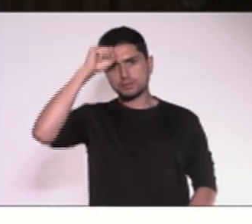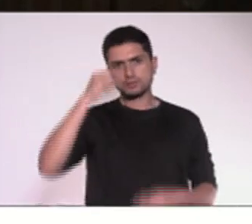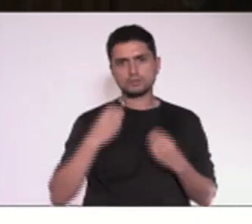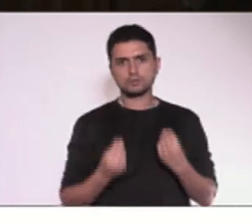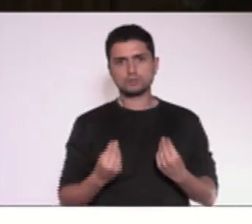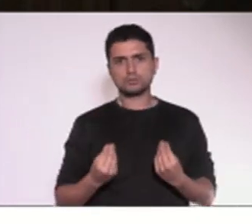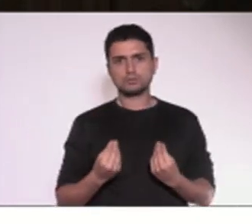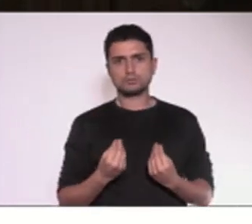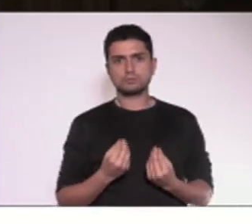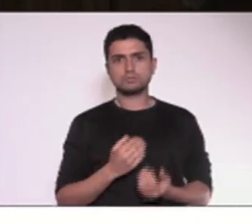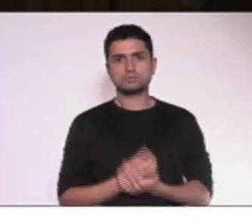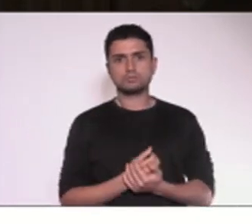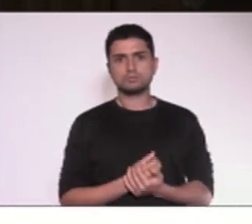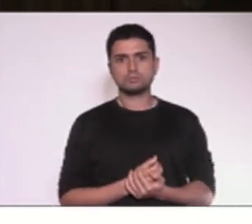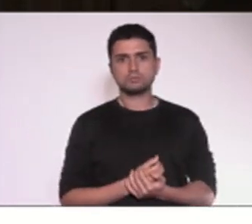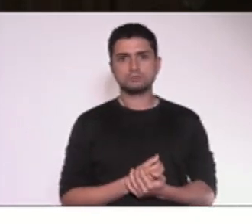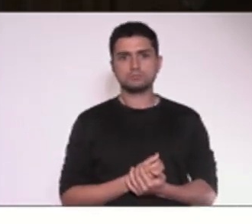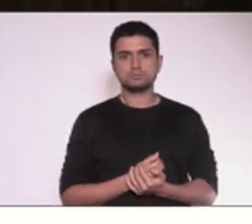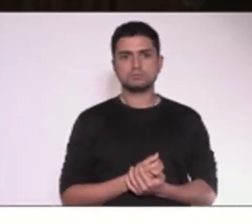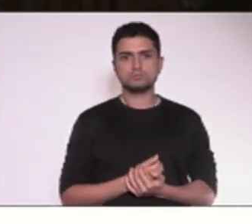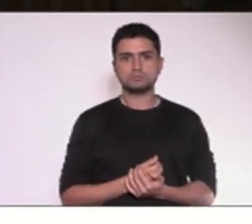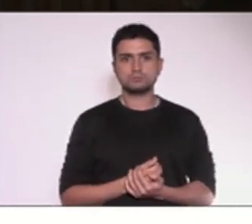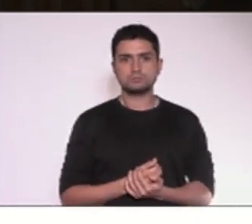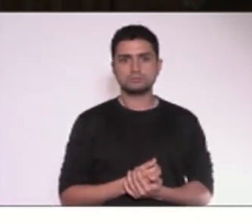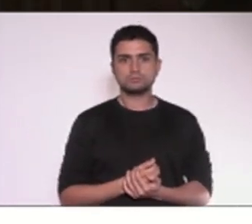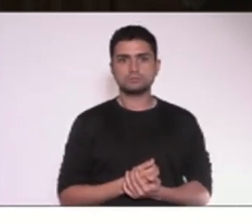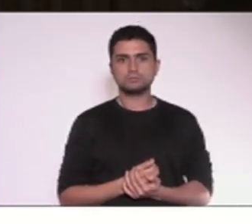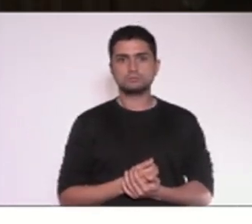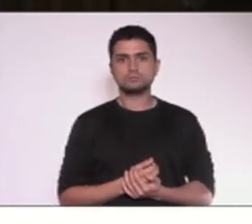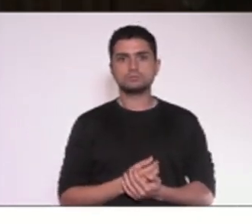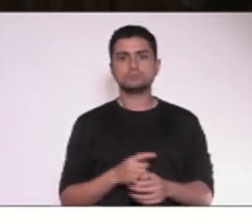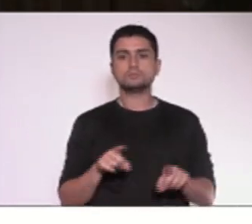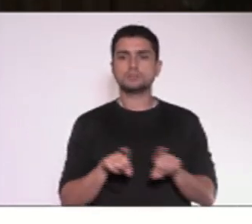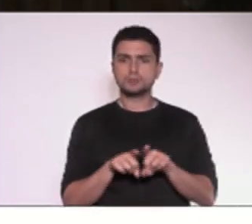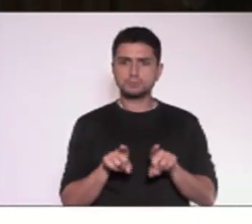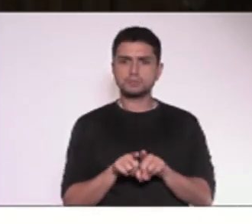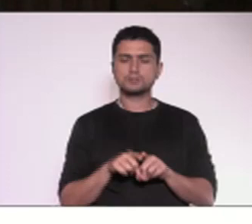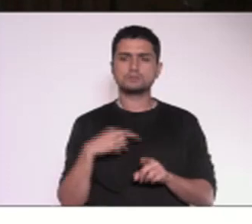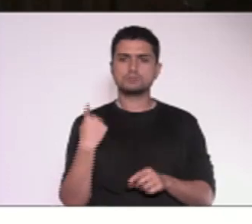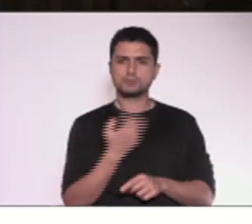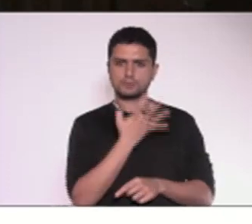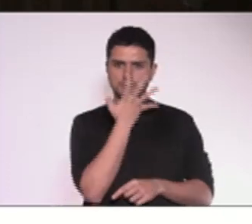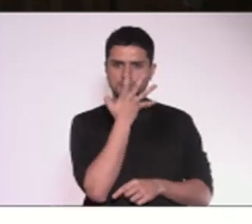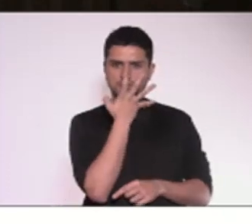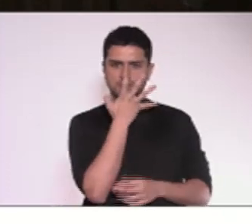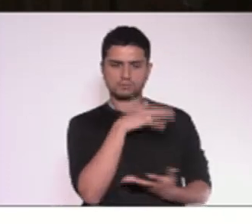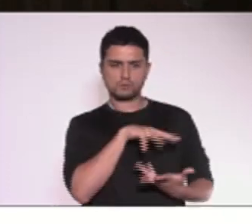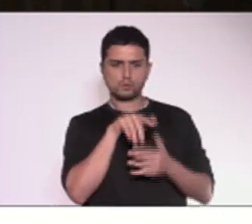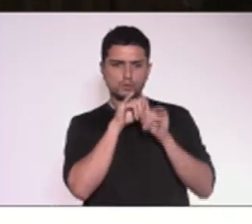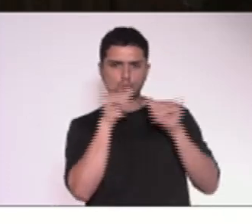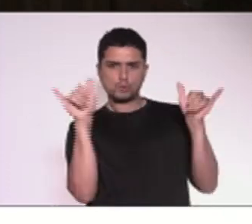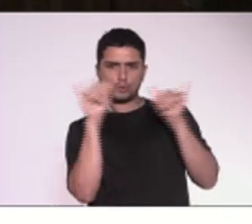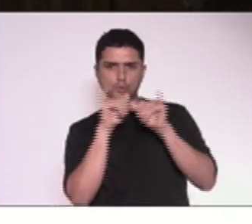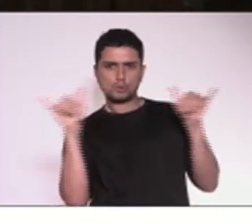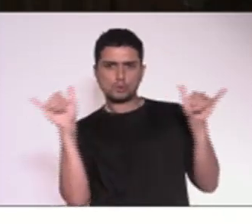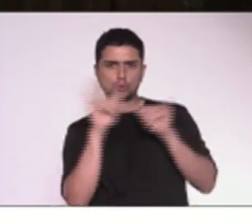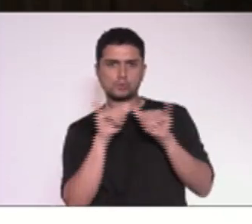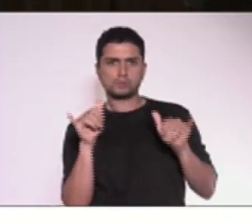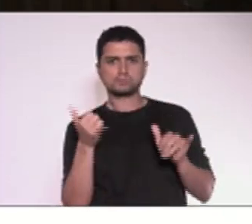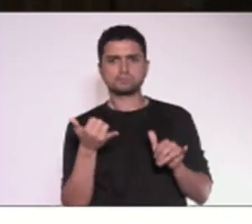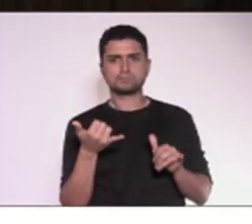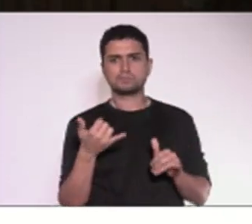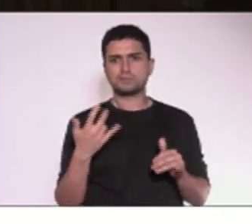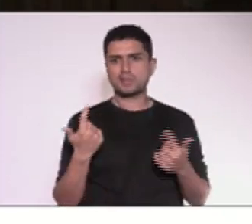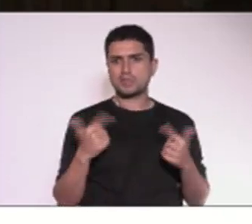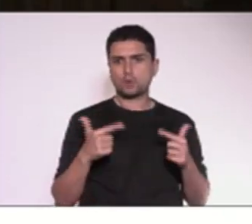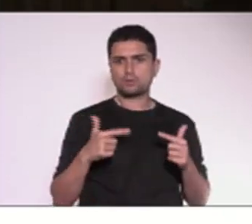Nessa mesma linha globalista, a gente tem visto uma política da impunidade. Essa